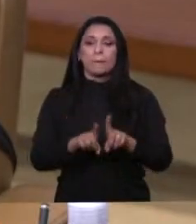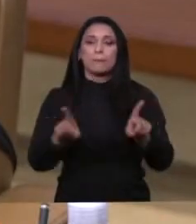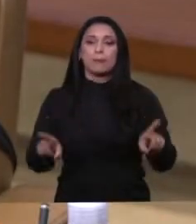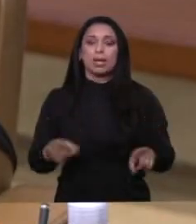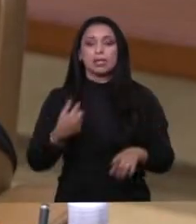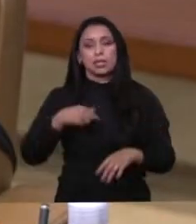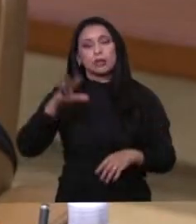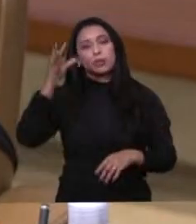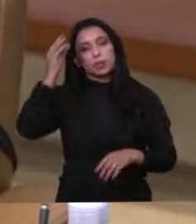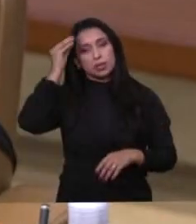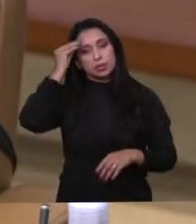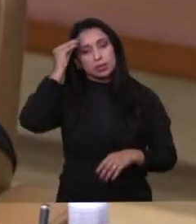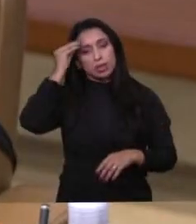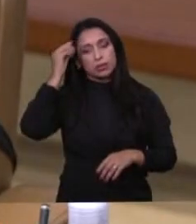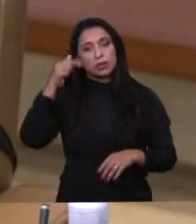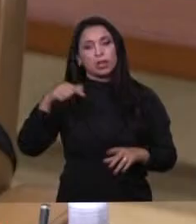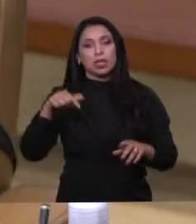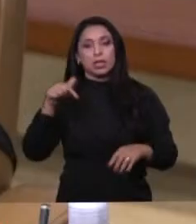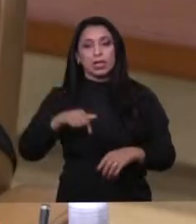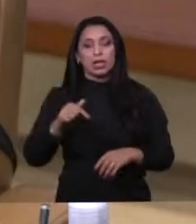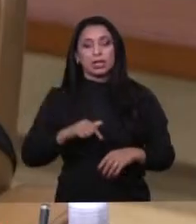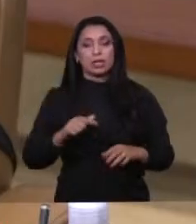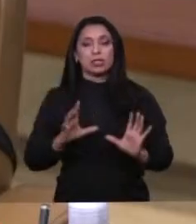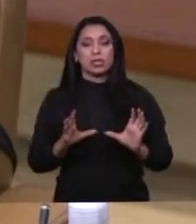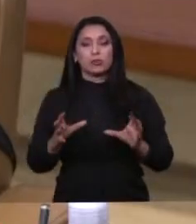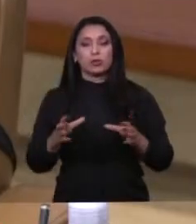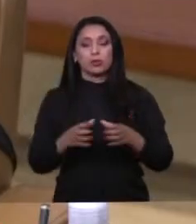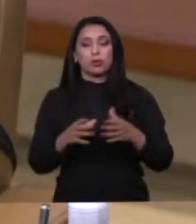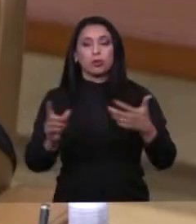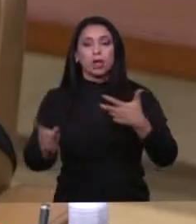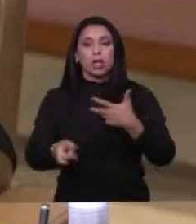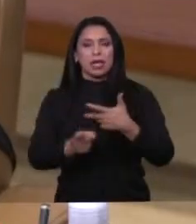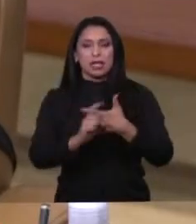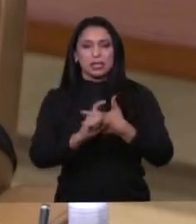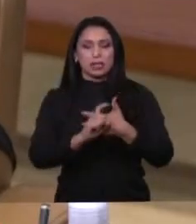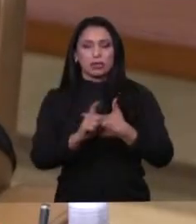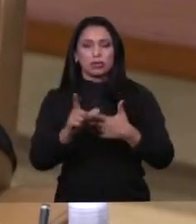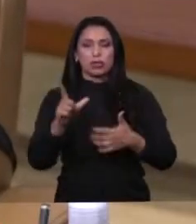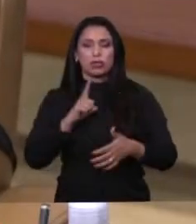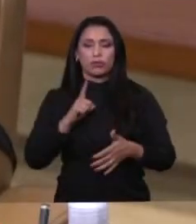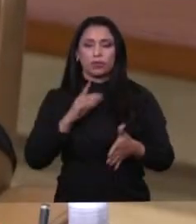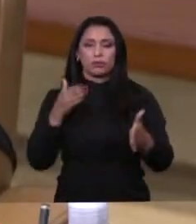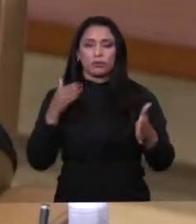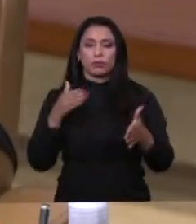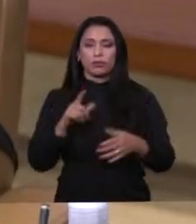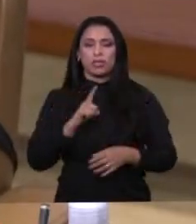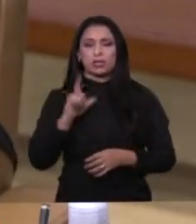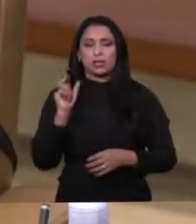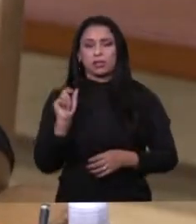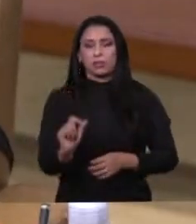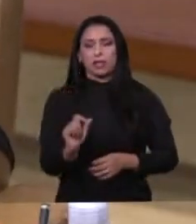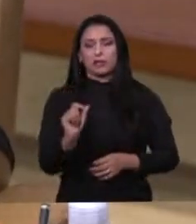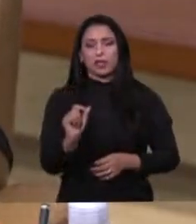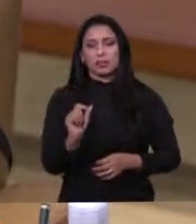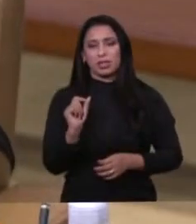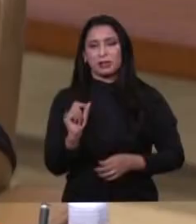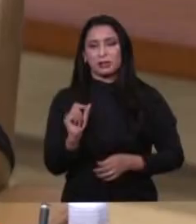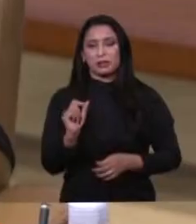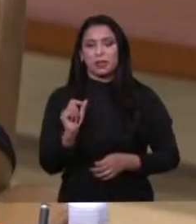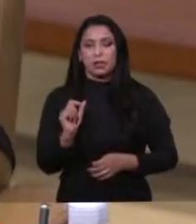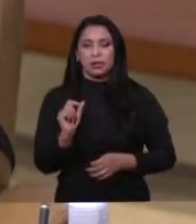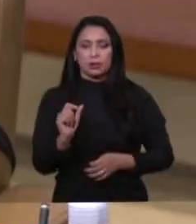formaríamos um título executivo que já permitiria medidas de constrição. E eventual